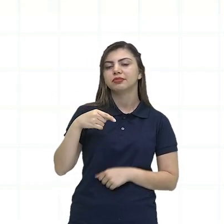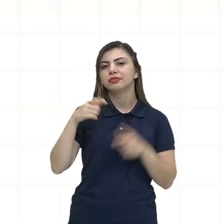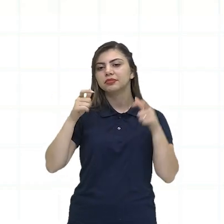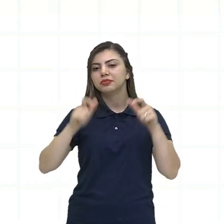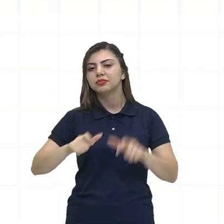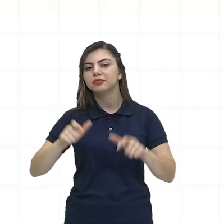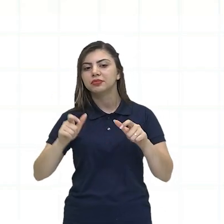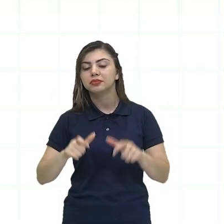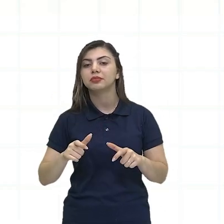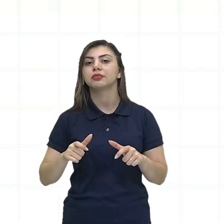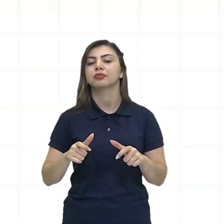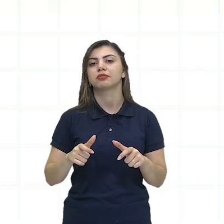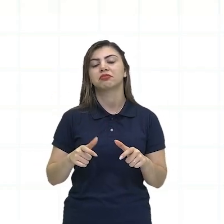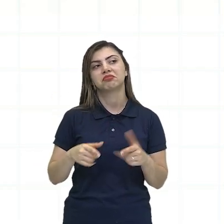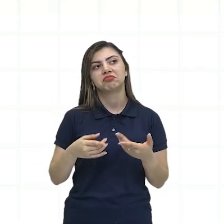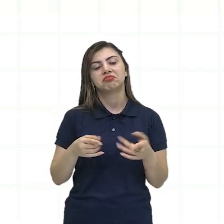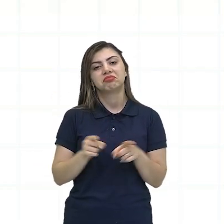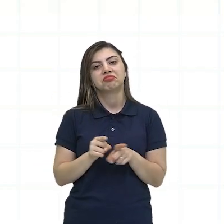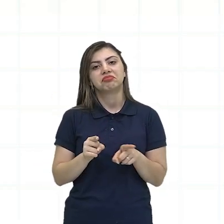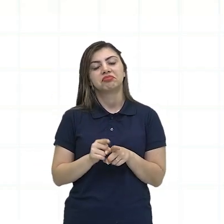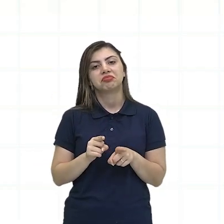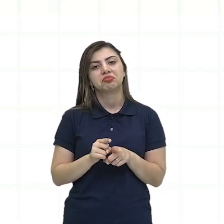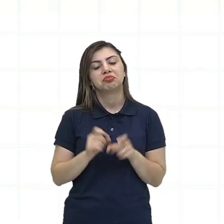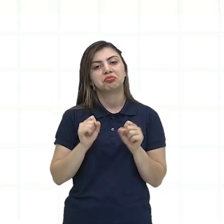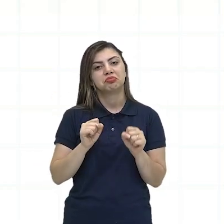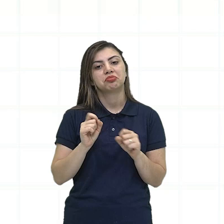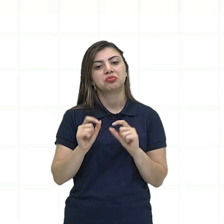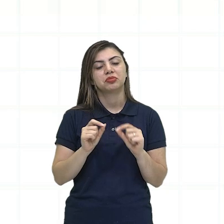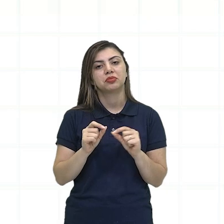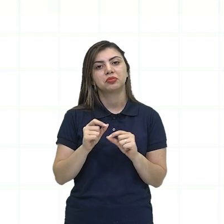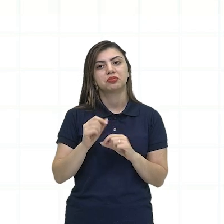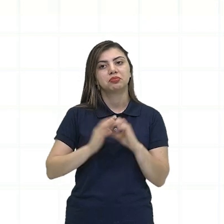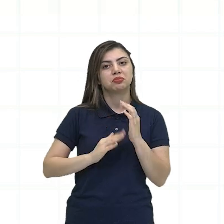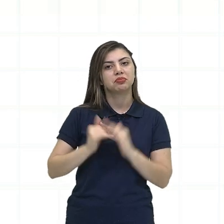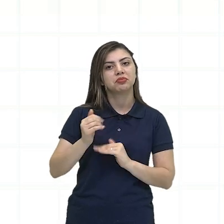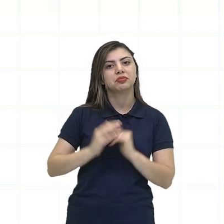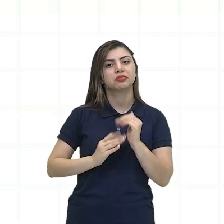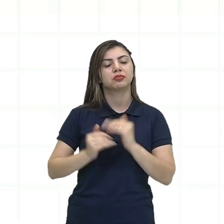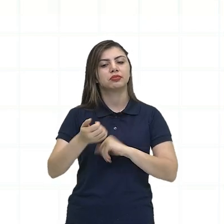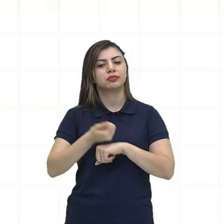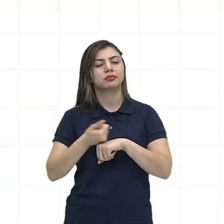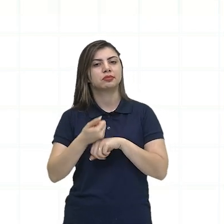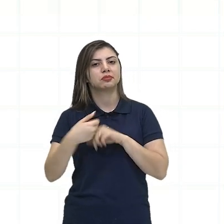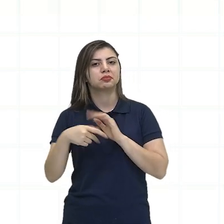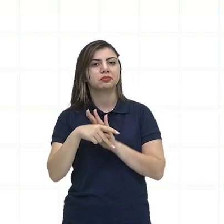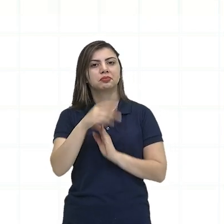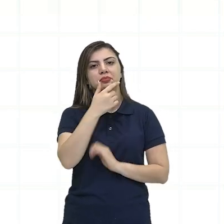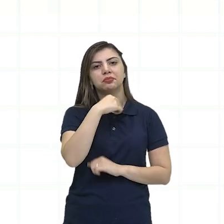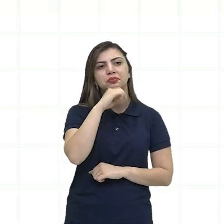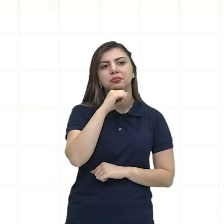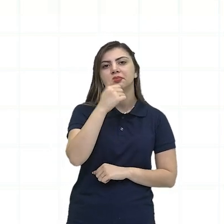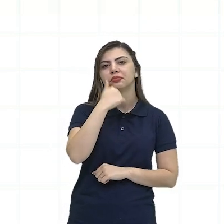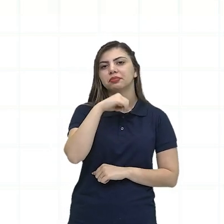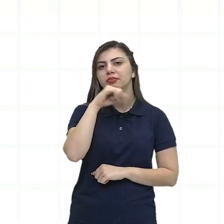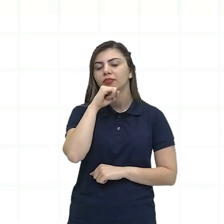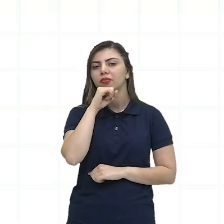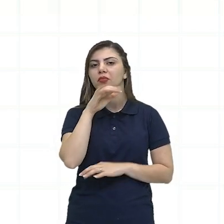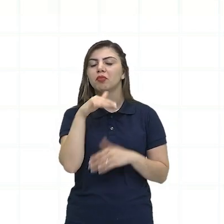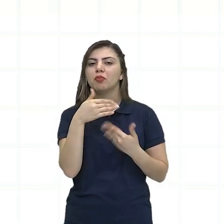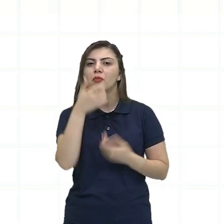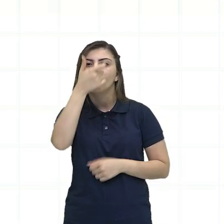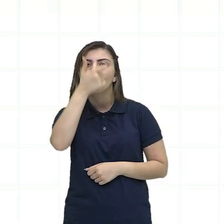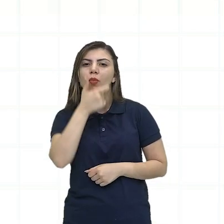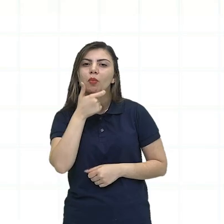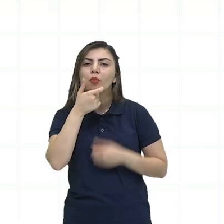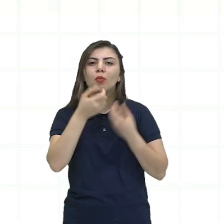ele é. Ele poderia falar a profissão dos pais deles. Ele poderia falar sobre a aparência